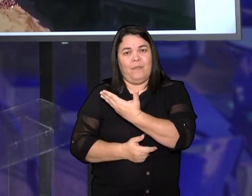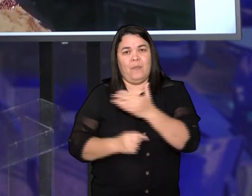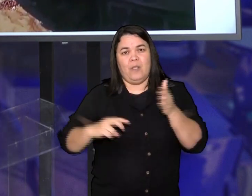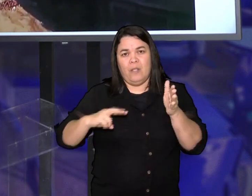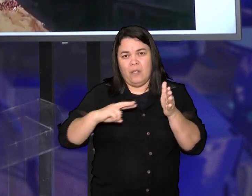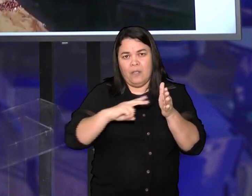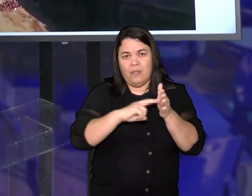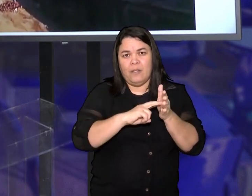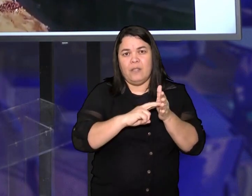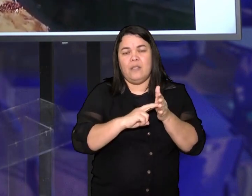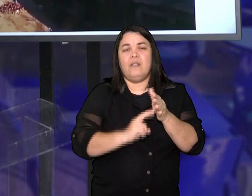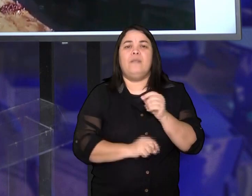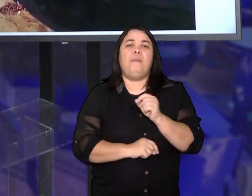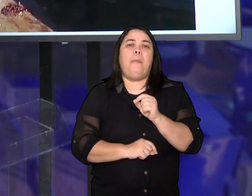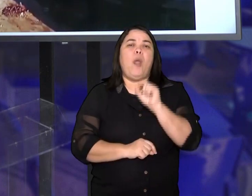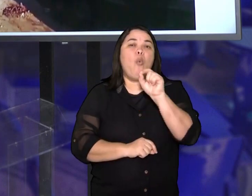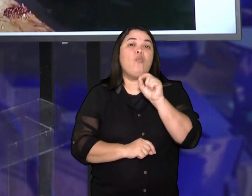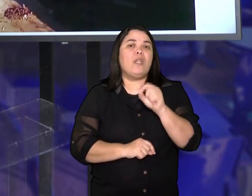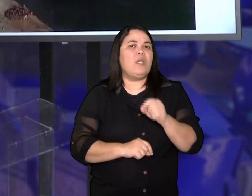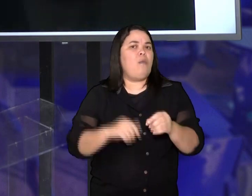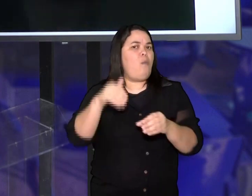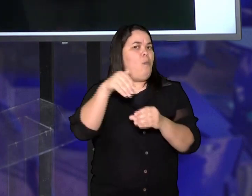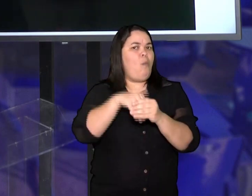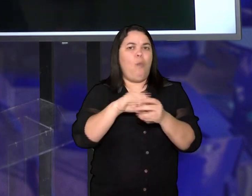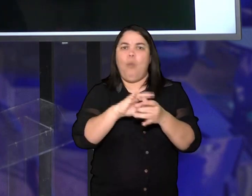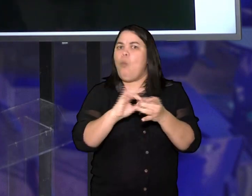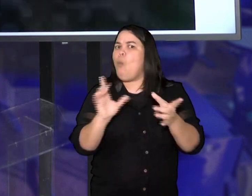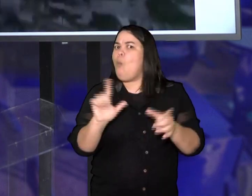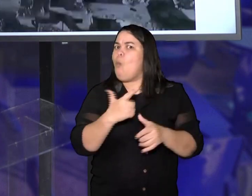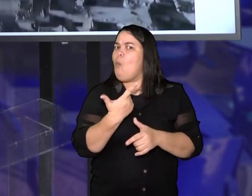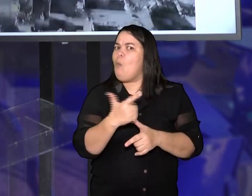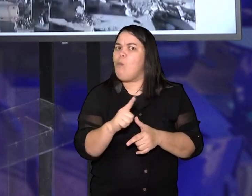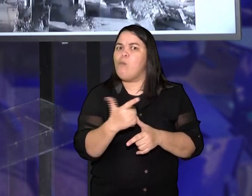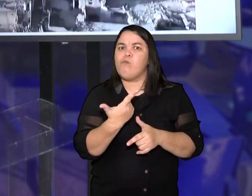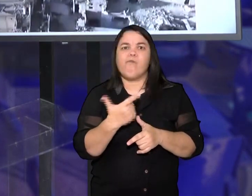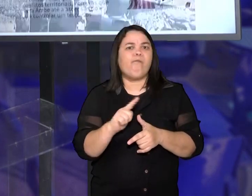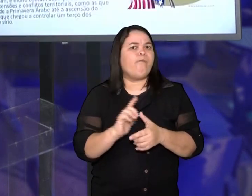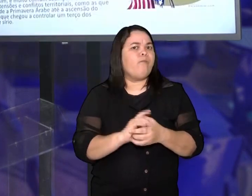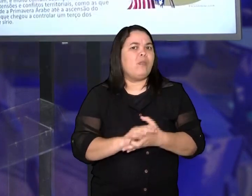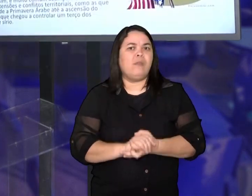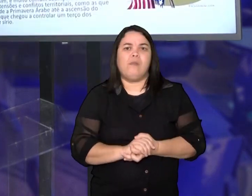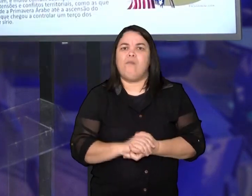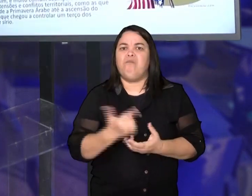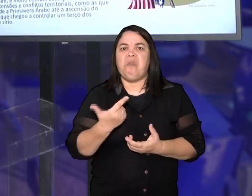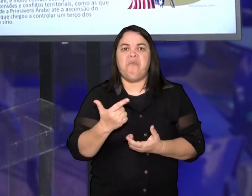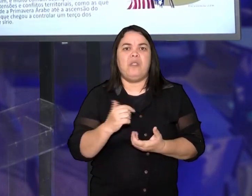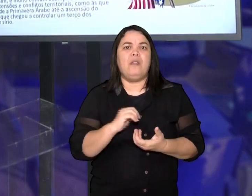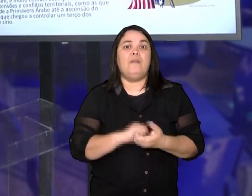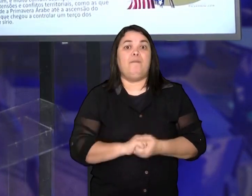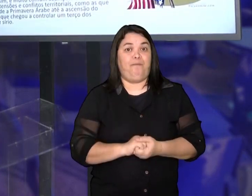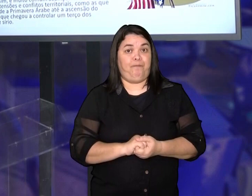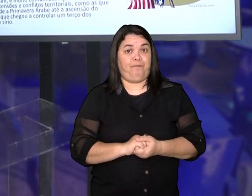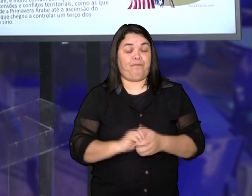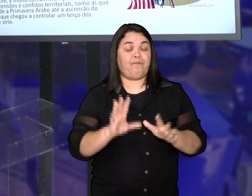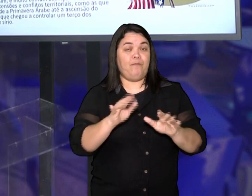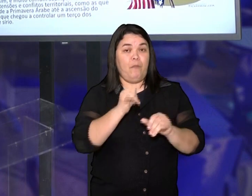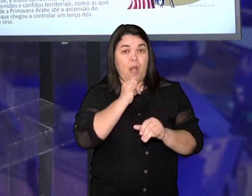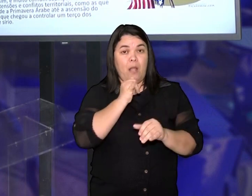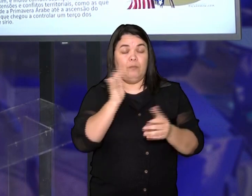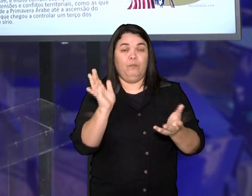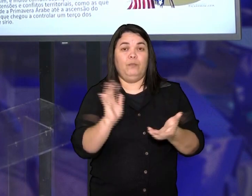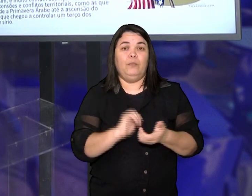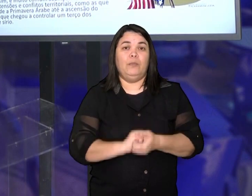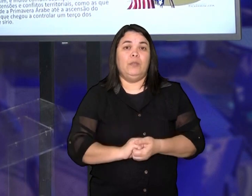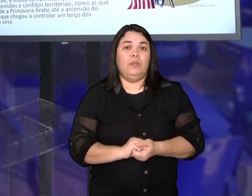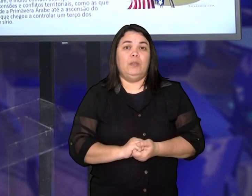né, uma ditadura teocrática. O que seria uma ditadura teocrática? Uma ditadura teocrática é